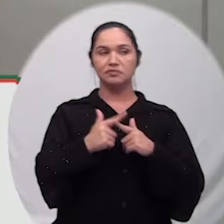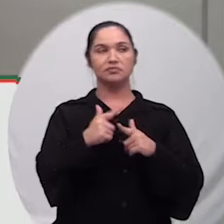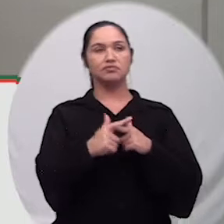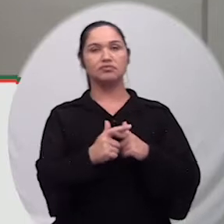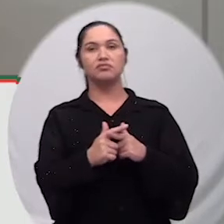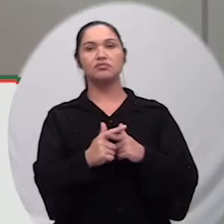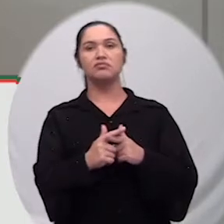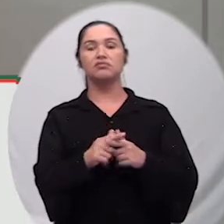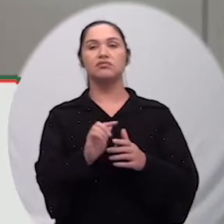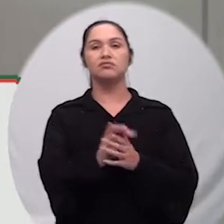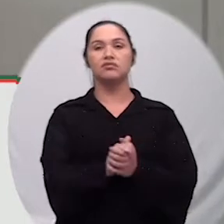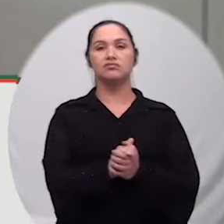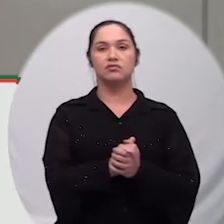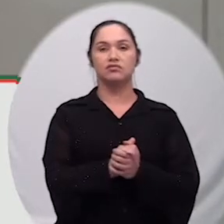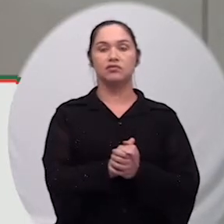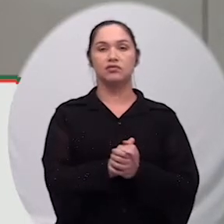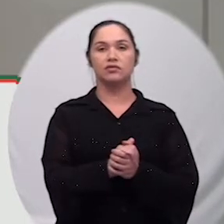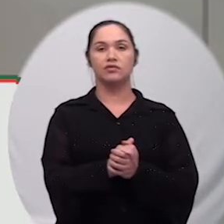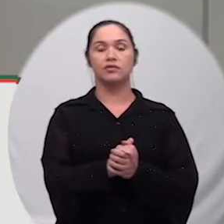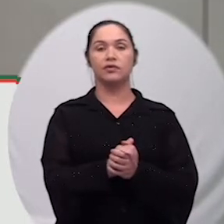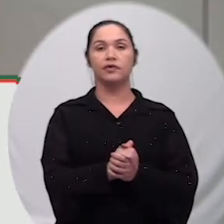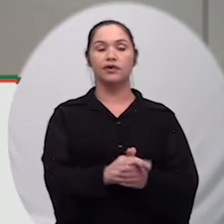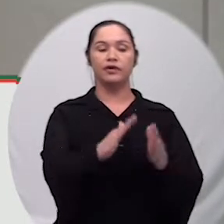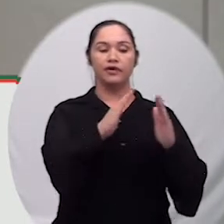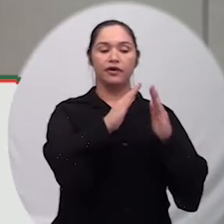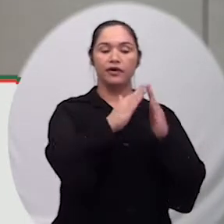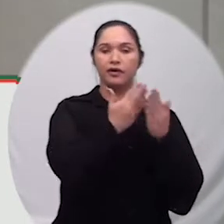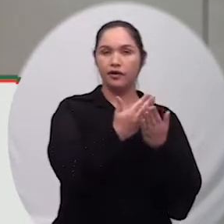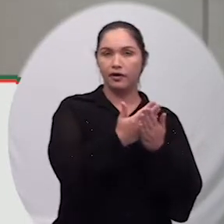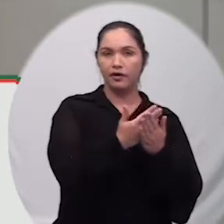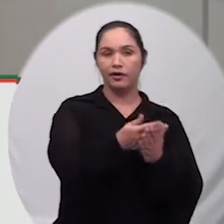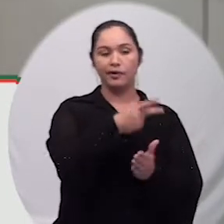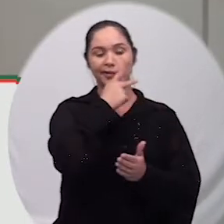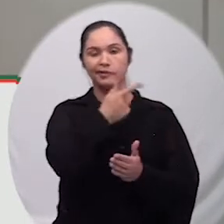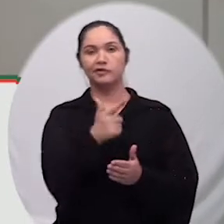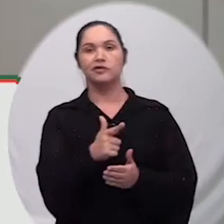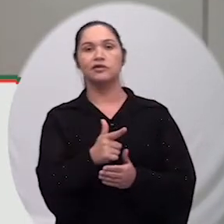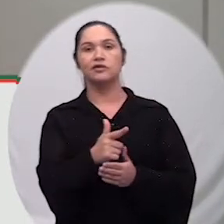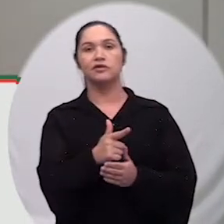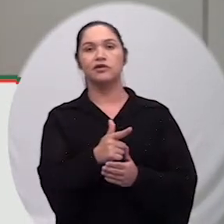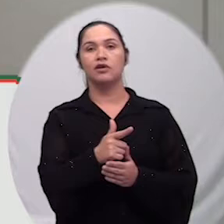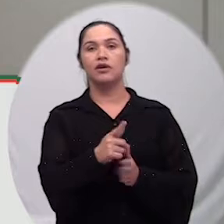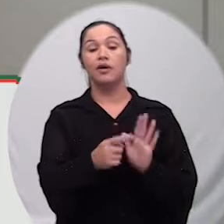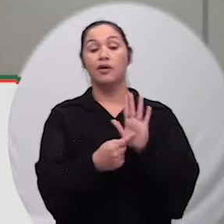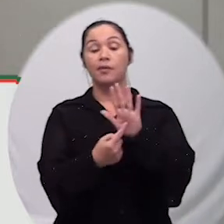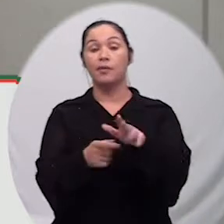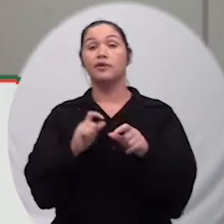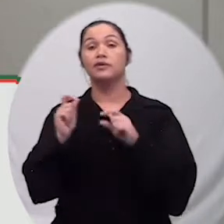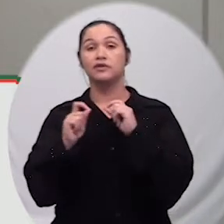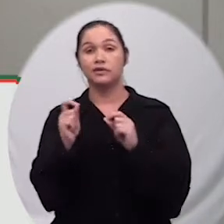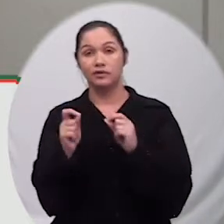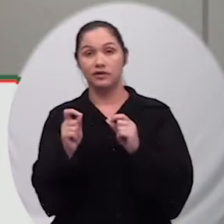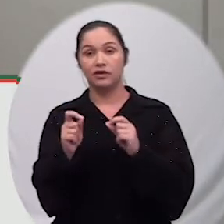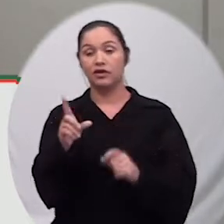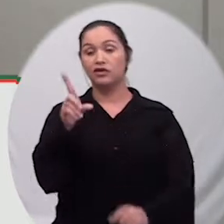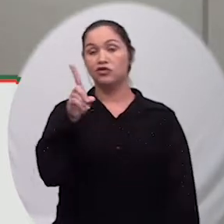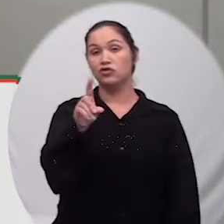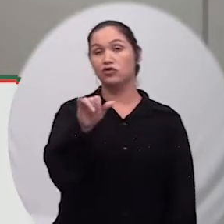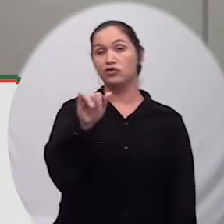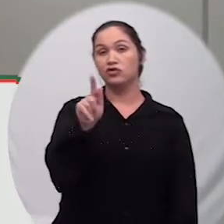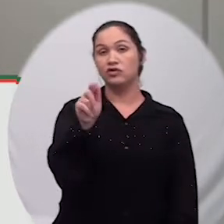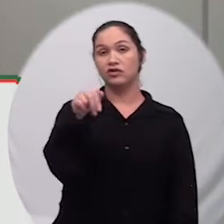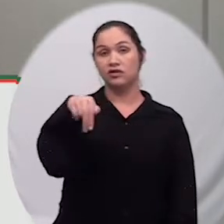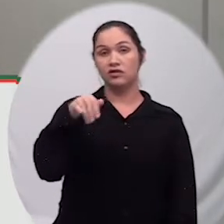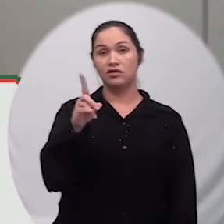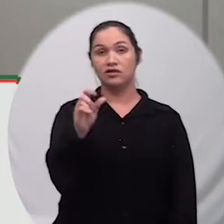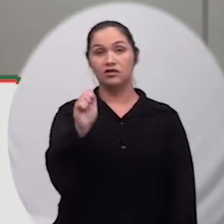zela a escola sem partido é, primeiro, a dignidade da pessoa humana, a